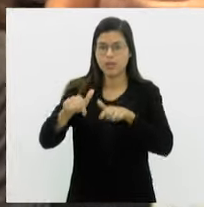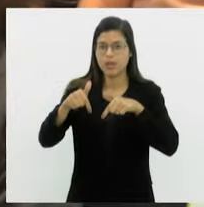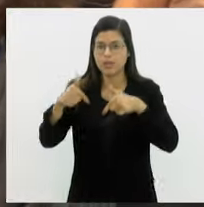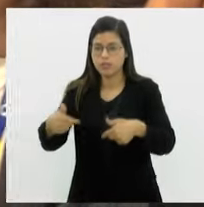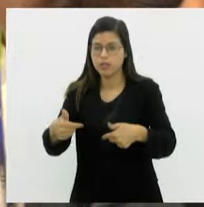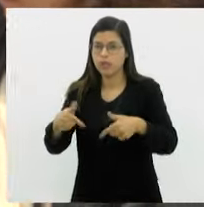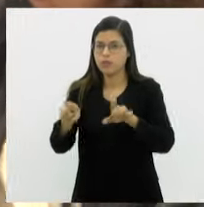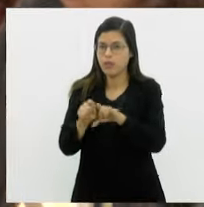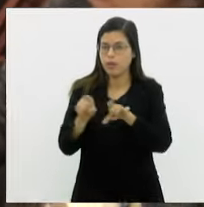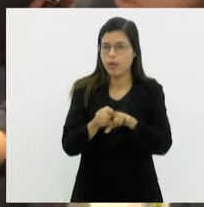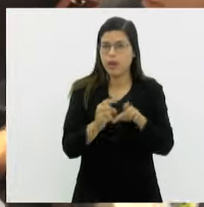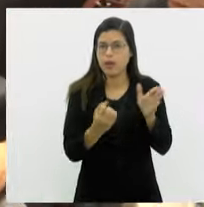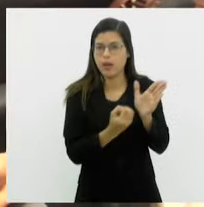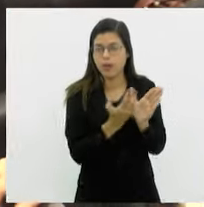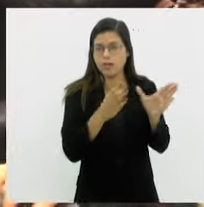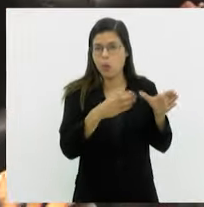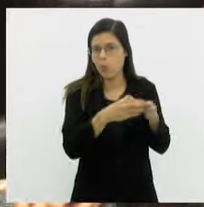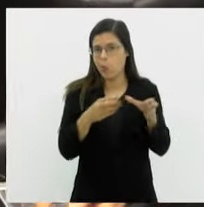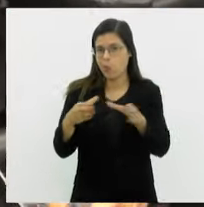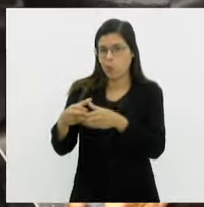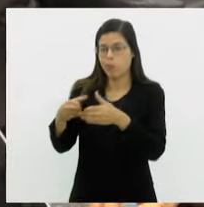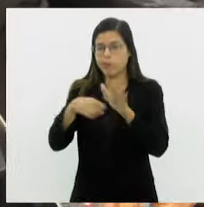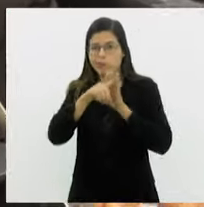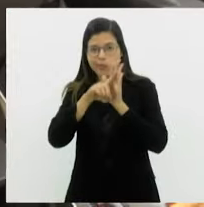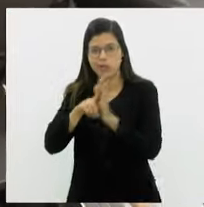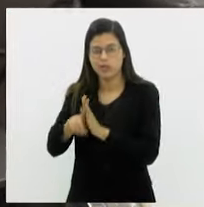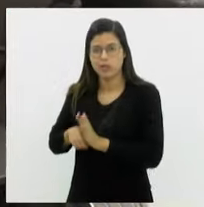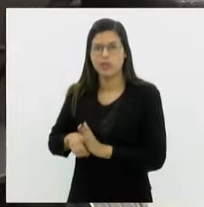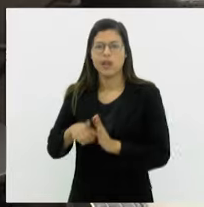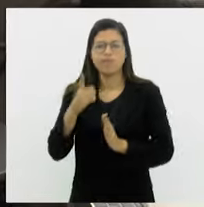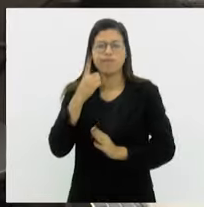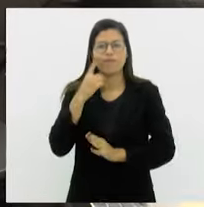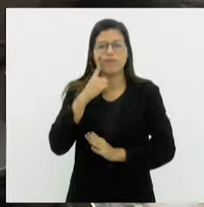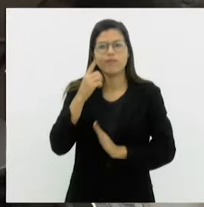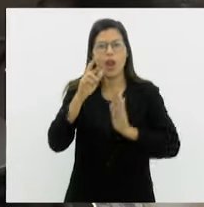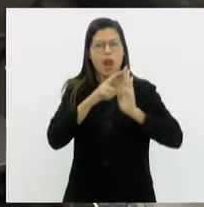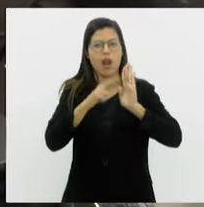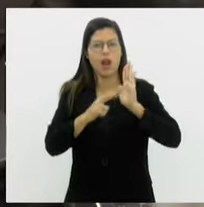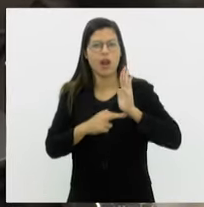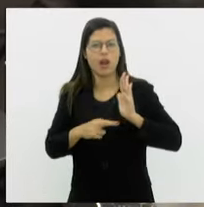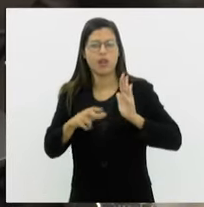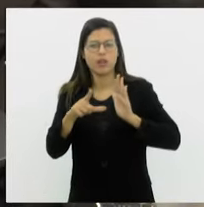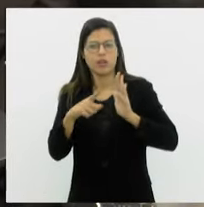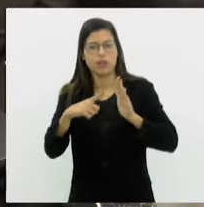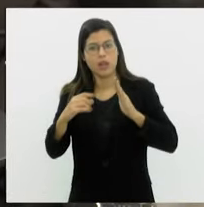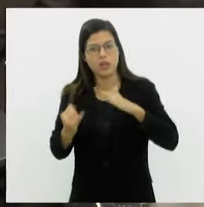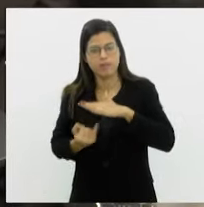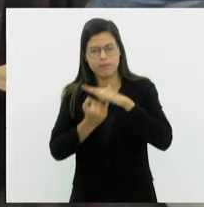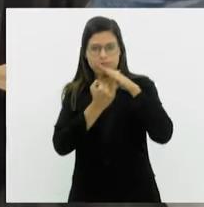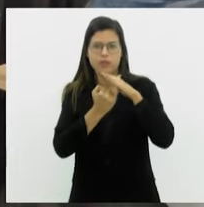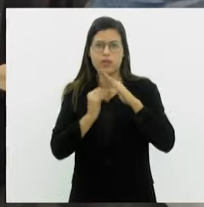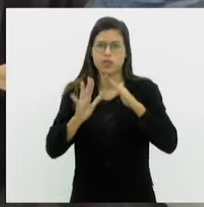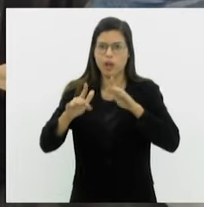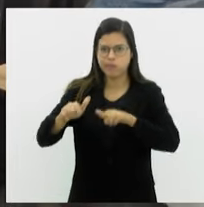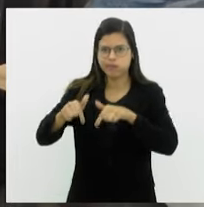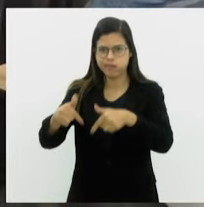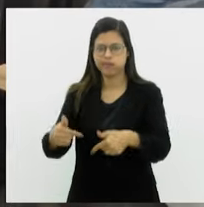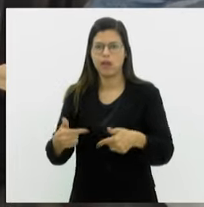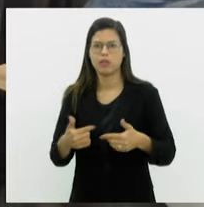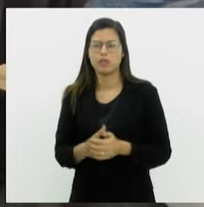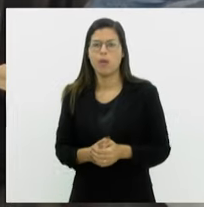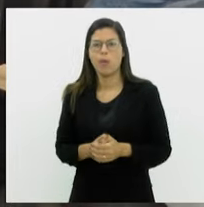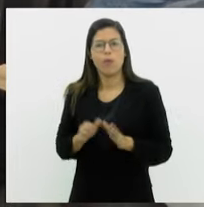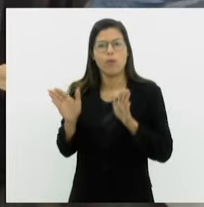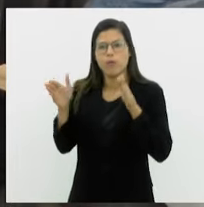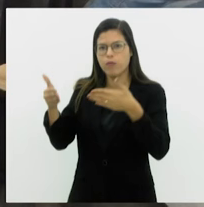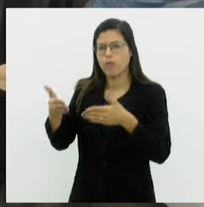criação de 2 grupos de trabalho para rever protocolos institucionais que já estão sendo executados, um voltado para as